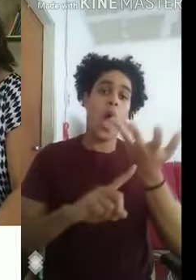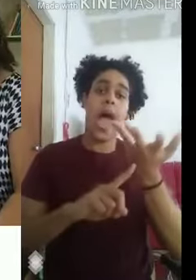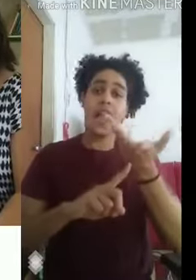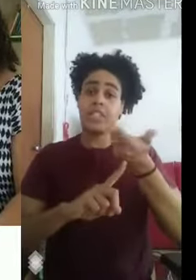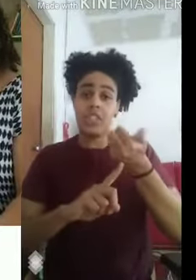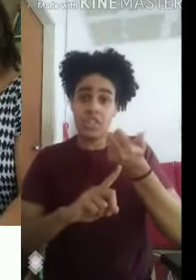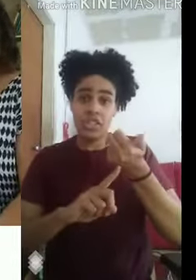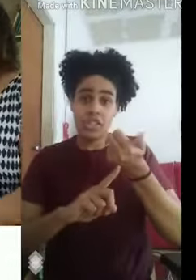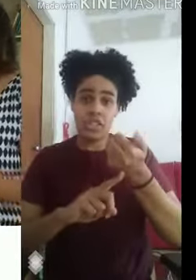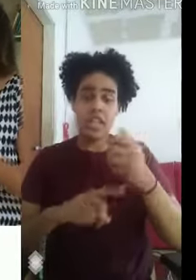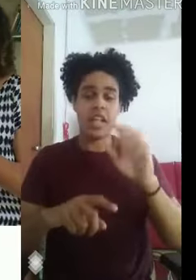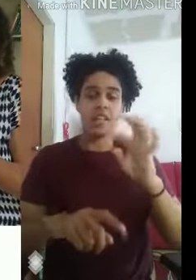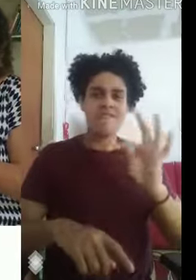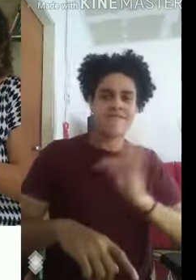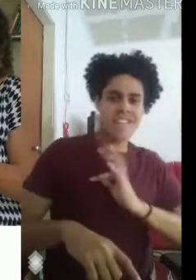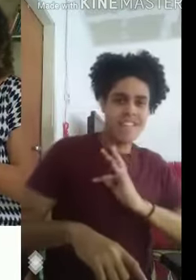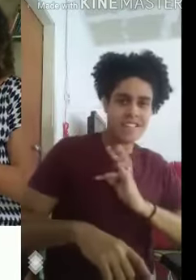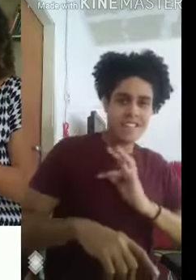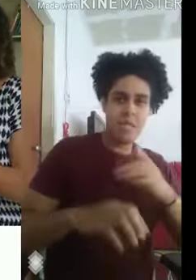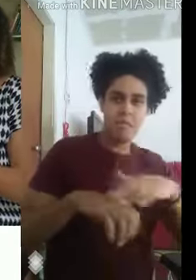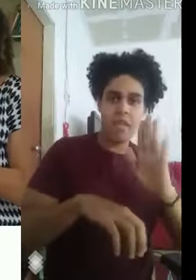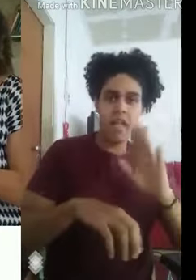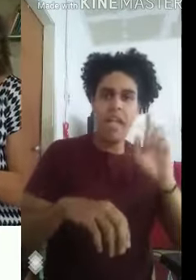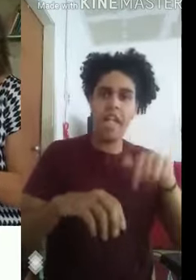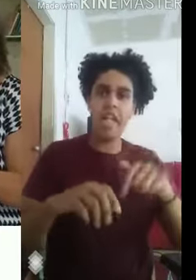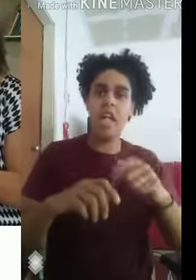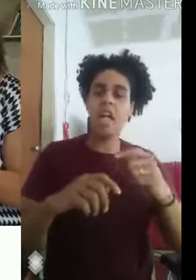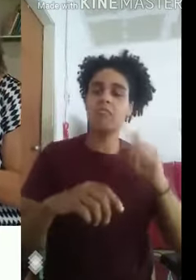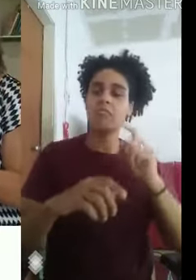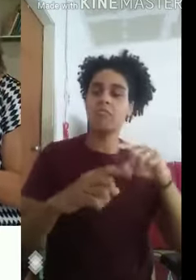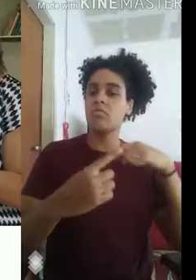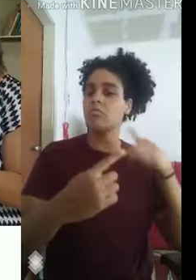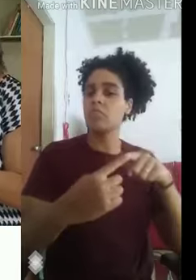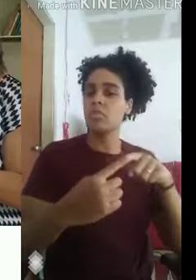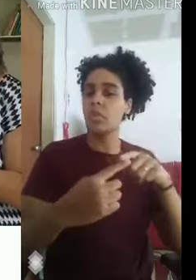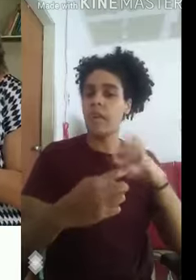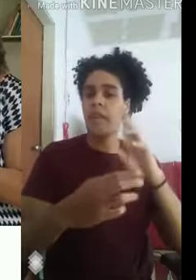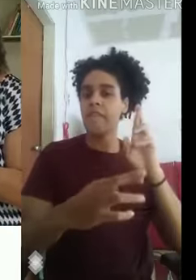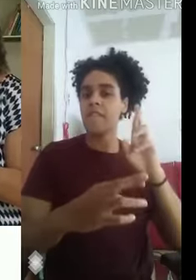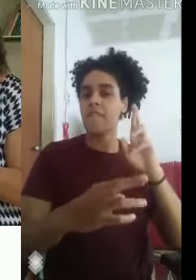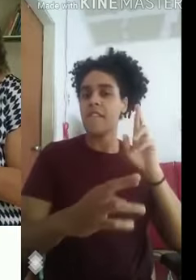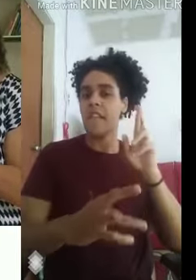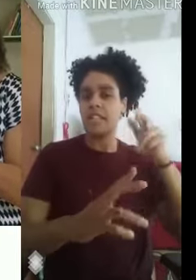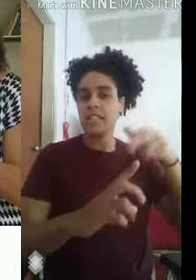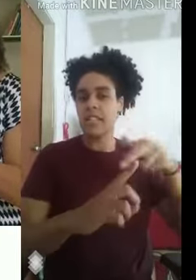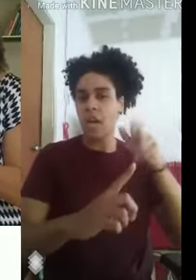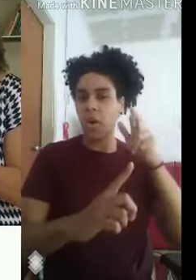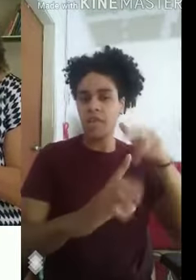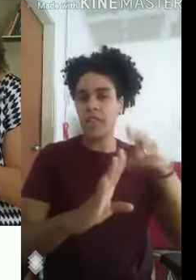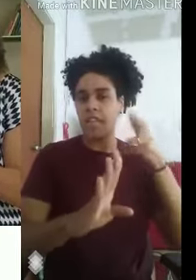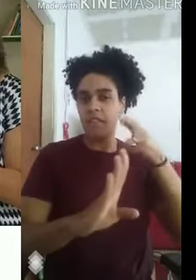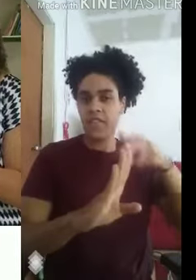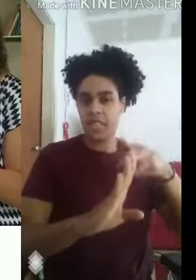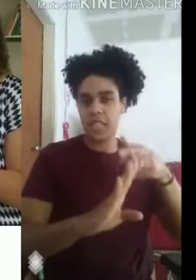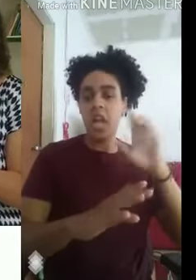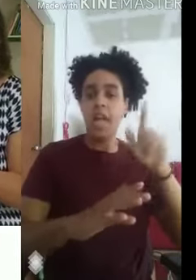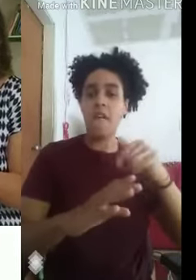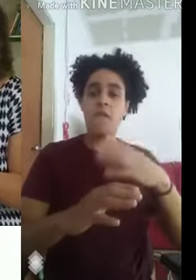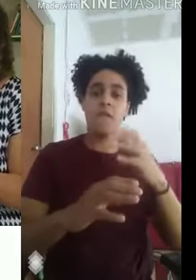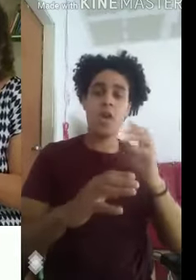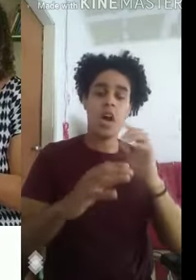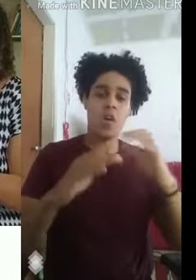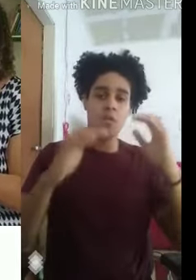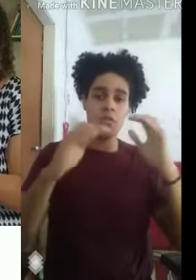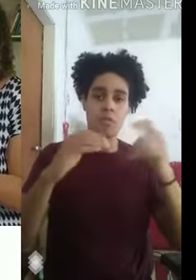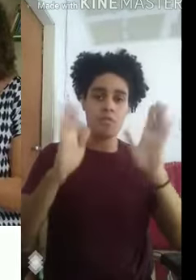A linguagem mais técnica é aquela focada numa função referencial, ou seja, está focada no